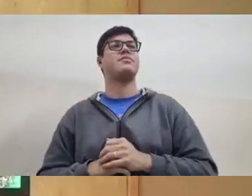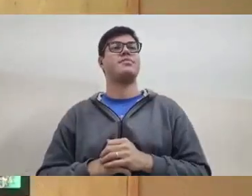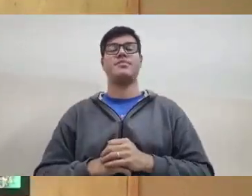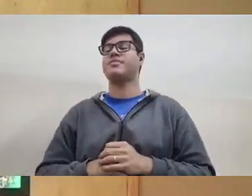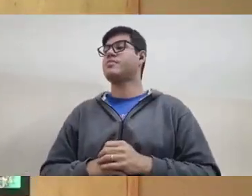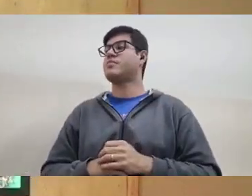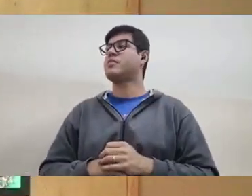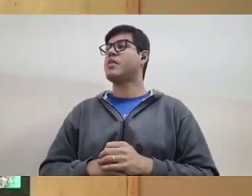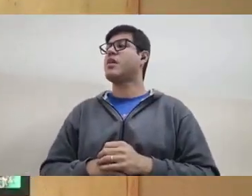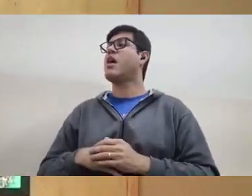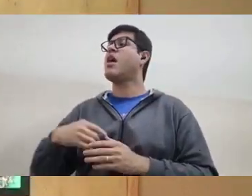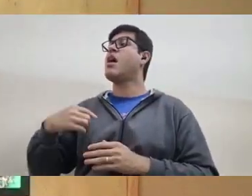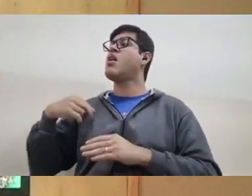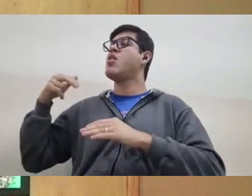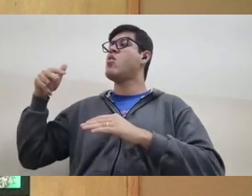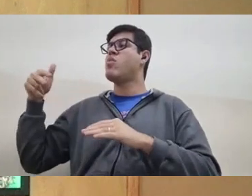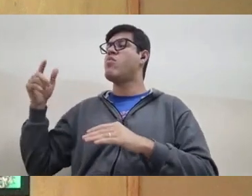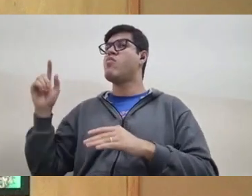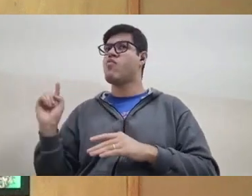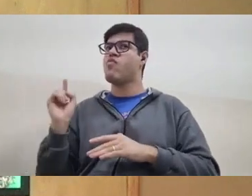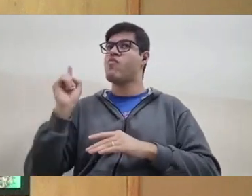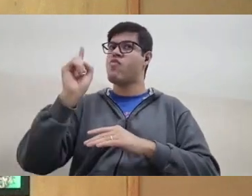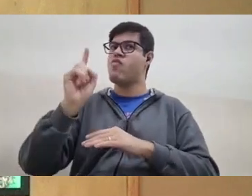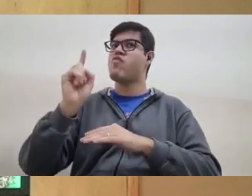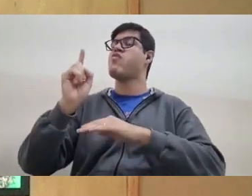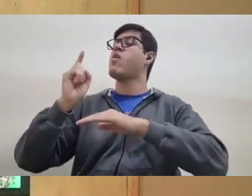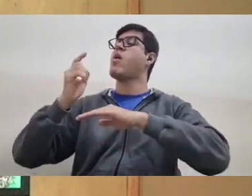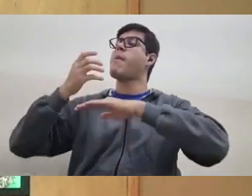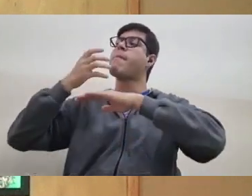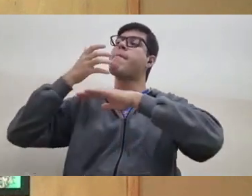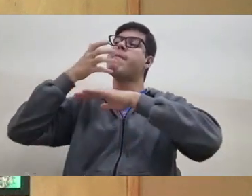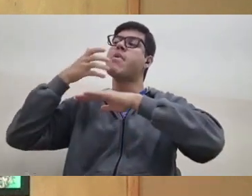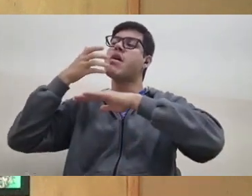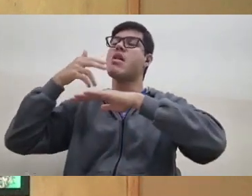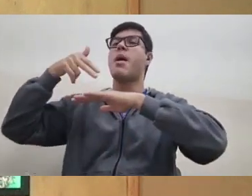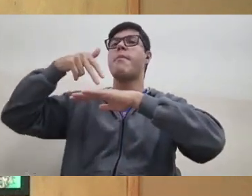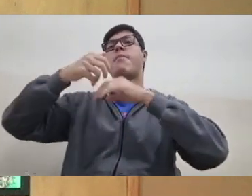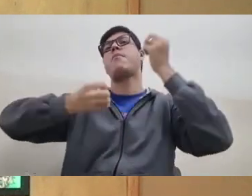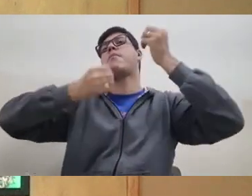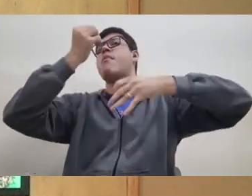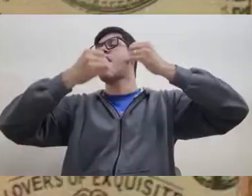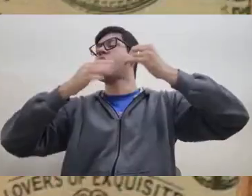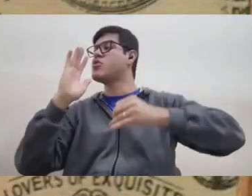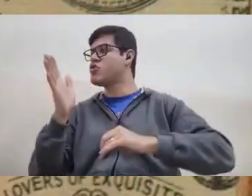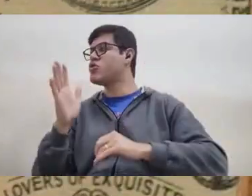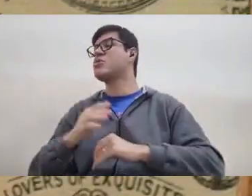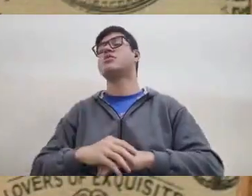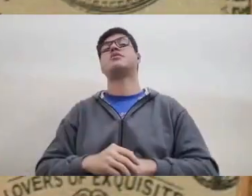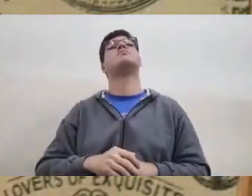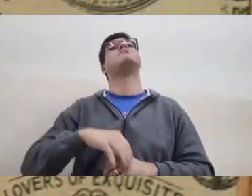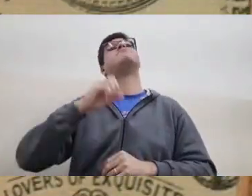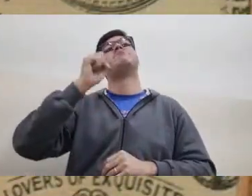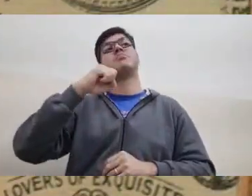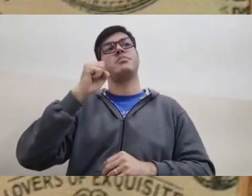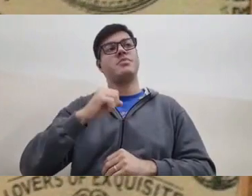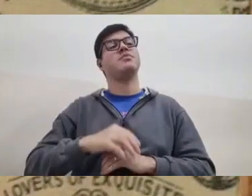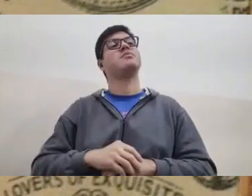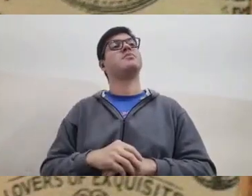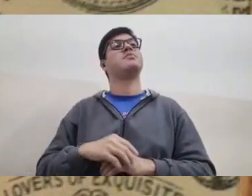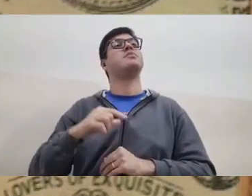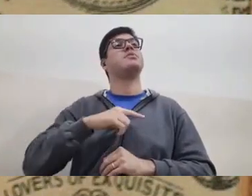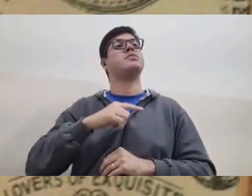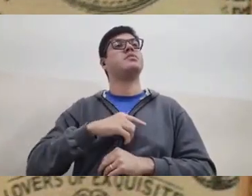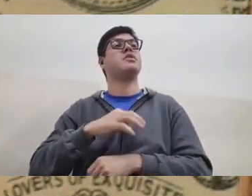esses pessoal eu sei disso o Dr Milton o Juiz de Direito